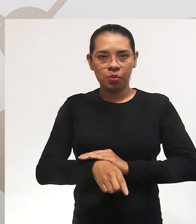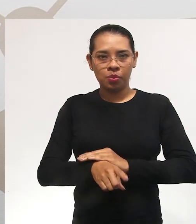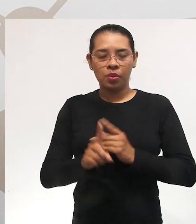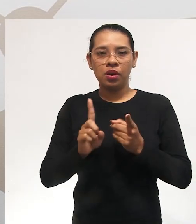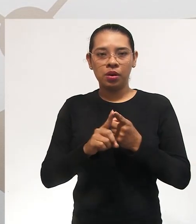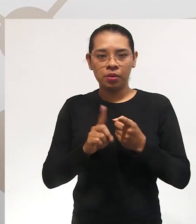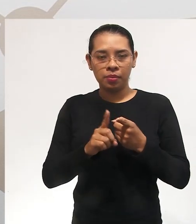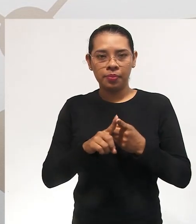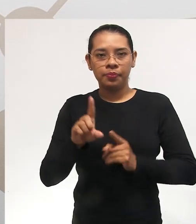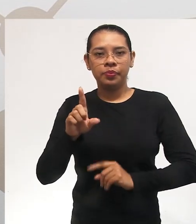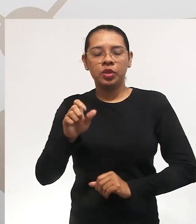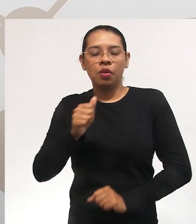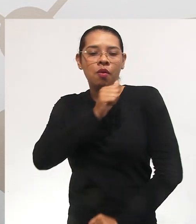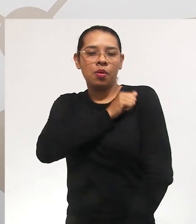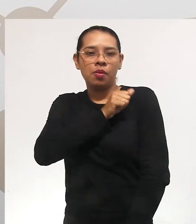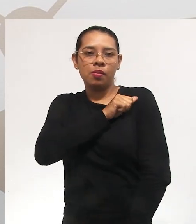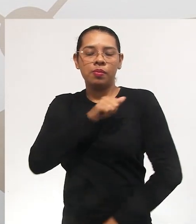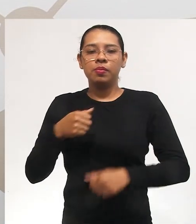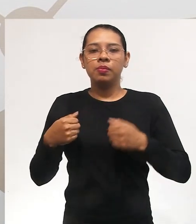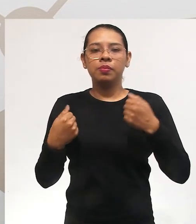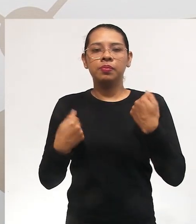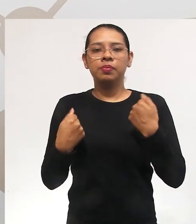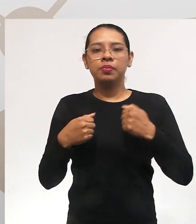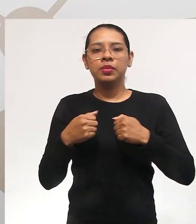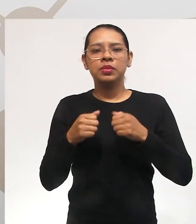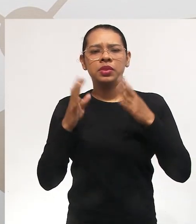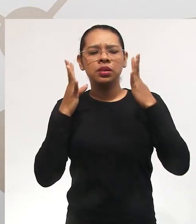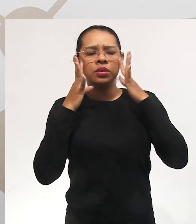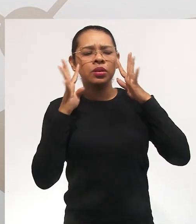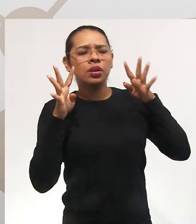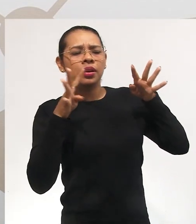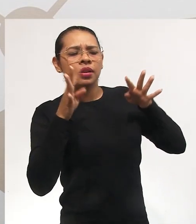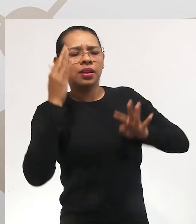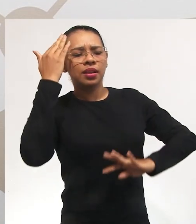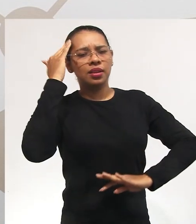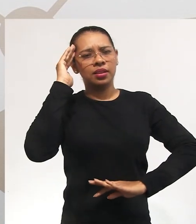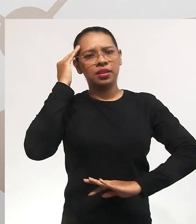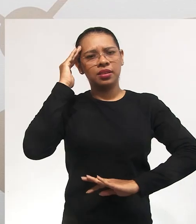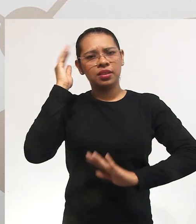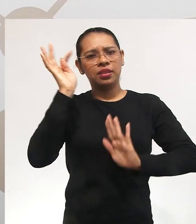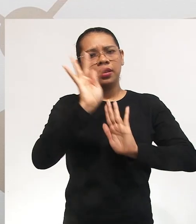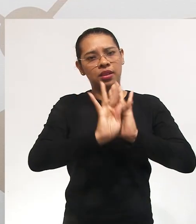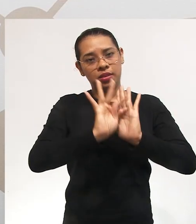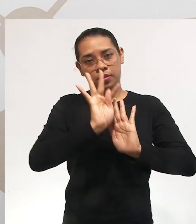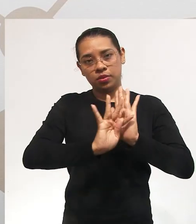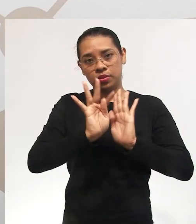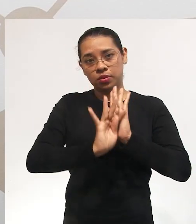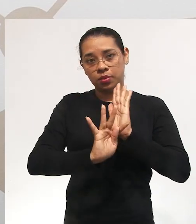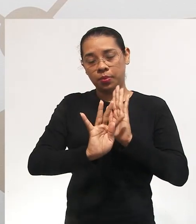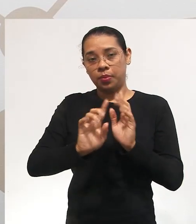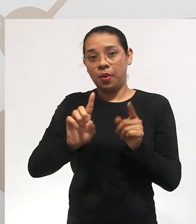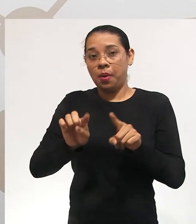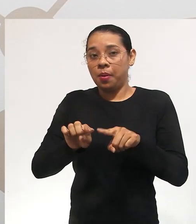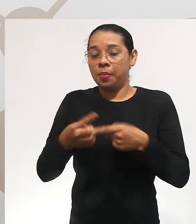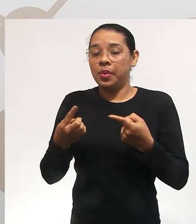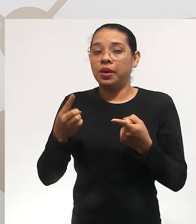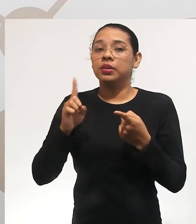aluno interpretar e dar a opinião dele sobre. E tem uma organização diferenciada, aquela